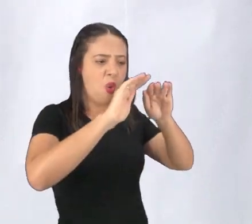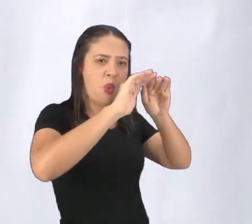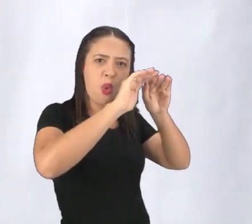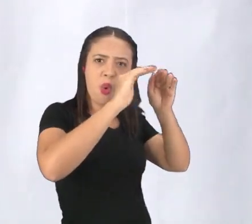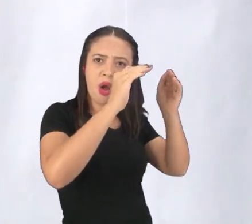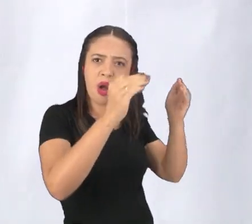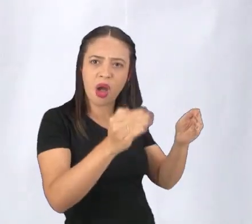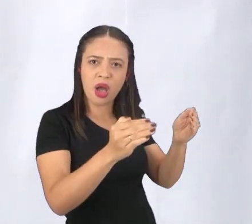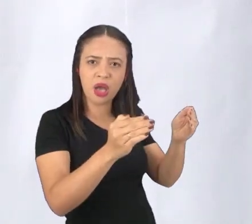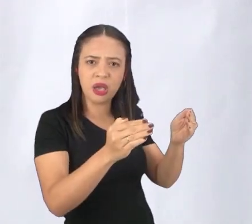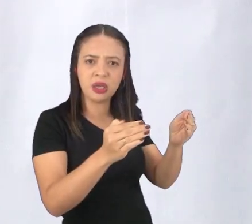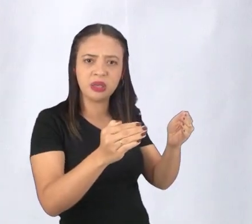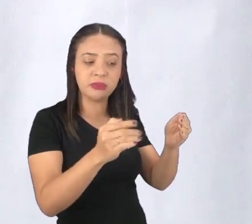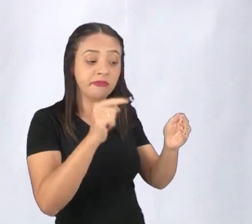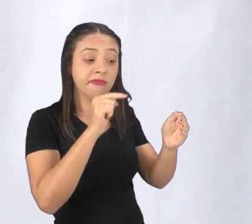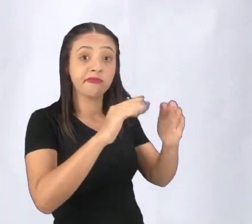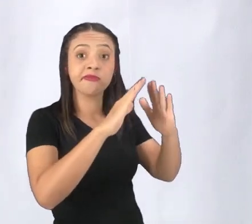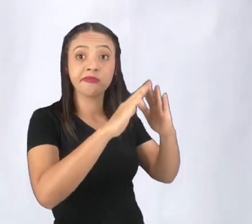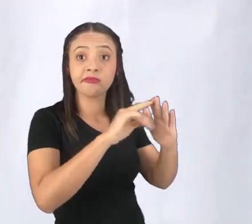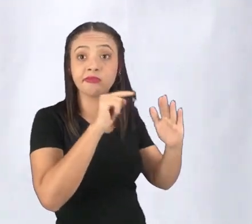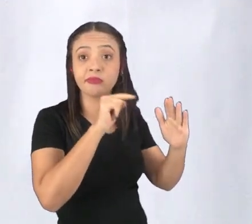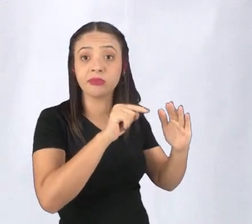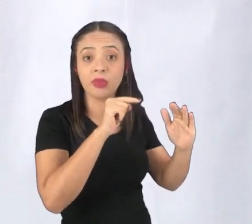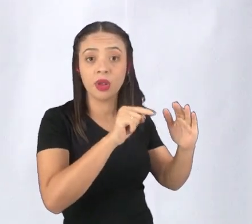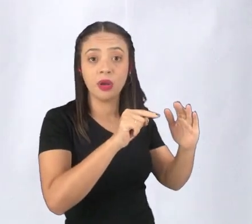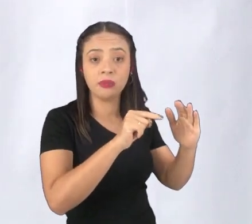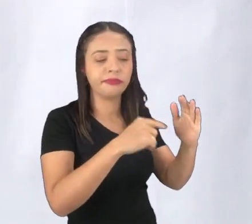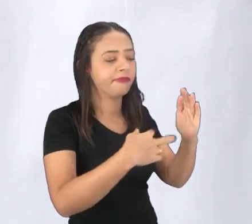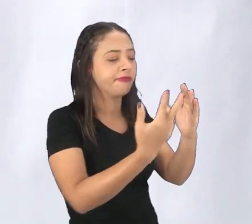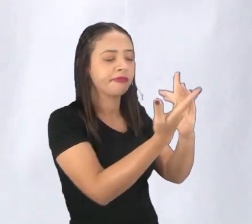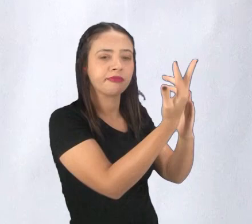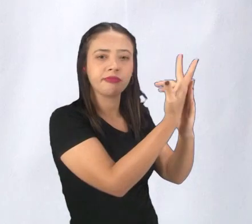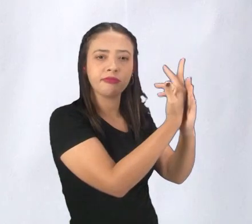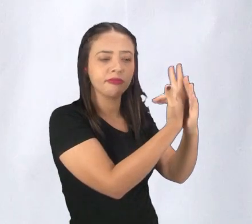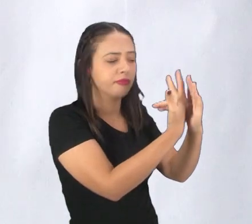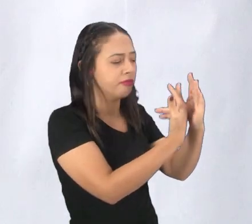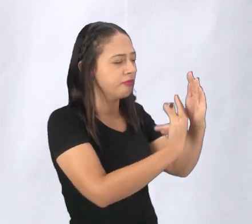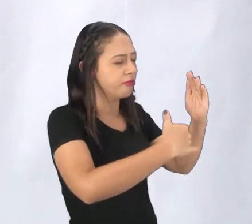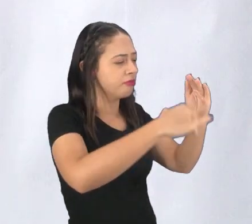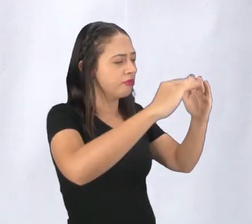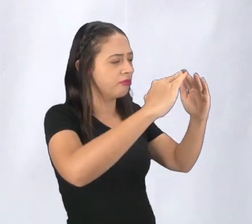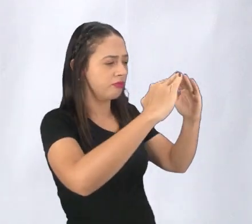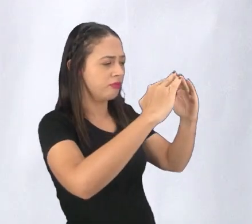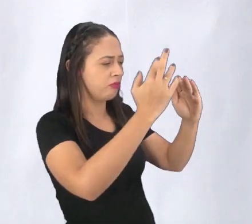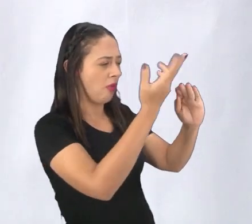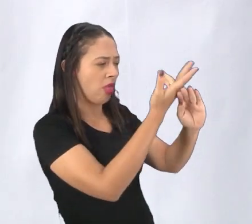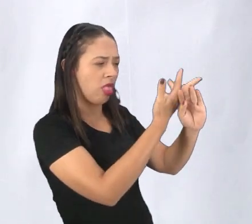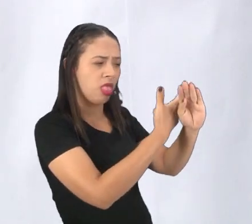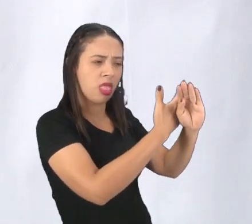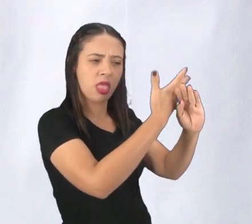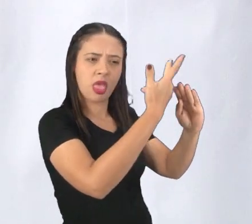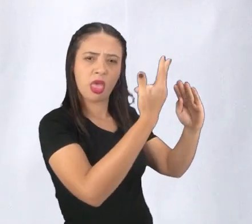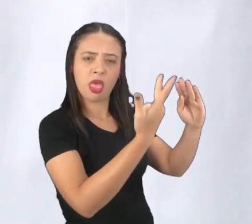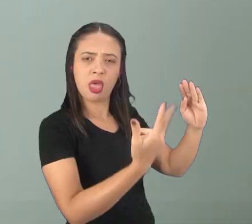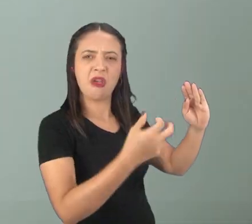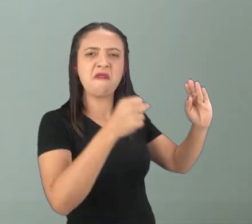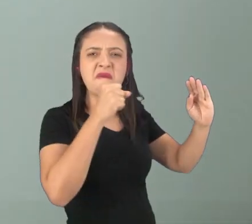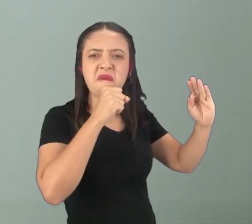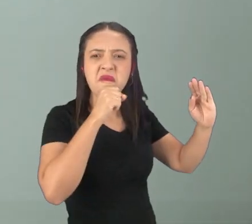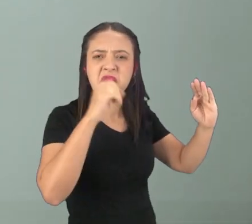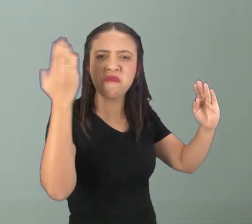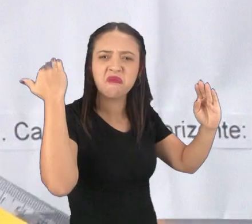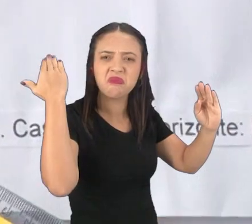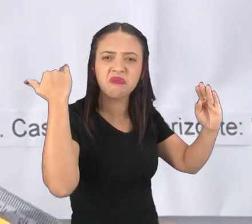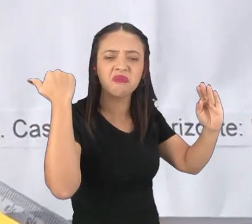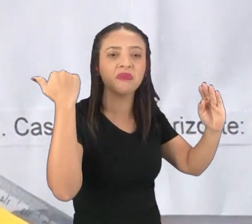morada. Deixou para nós seus sinais, desenhos desse mundo muito antigo.